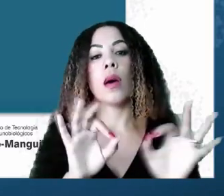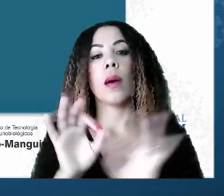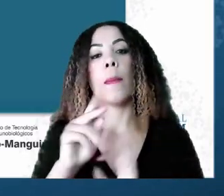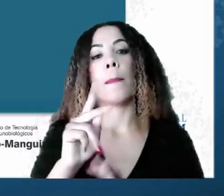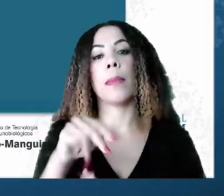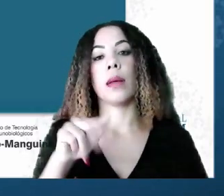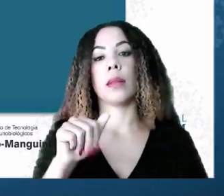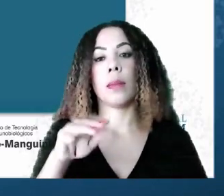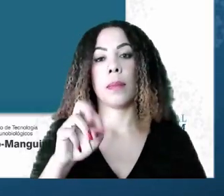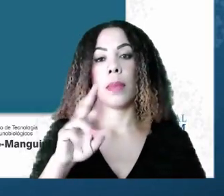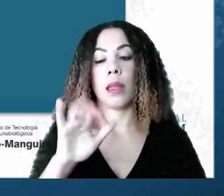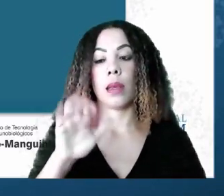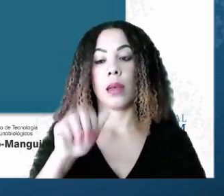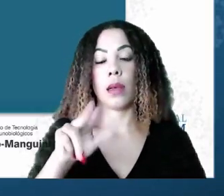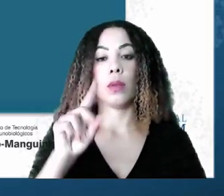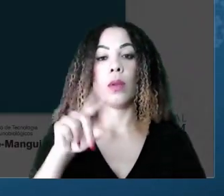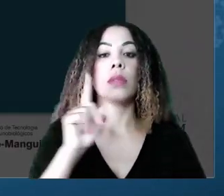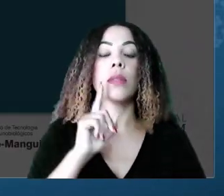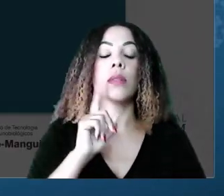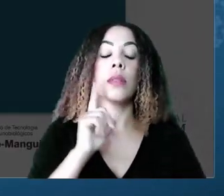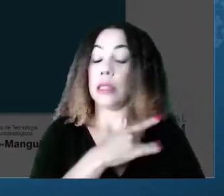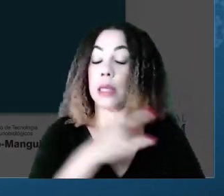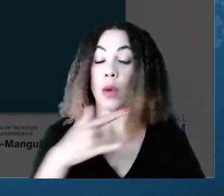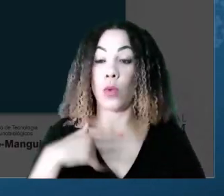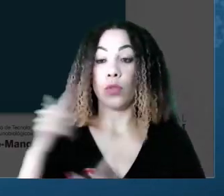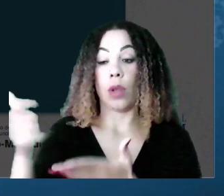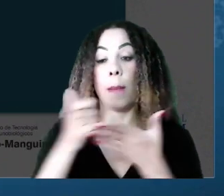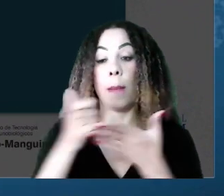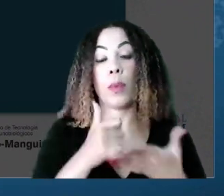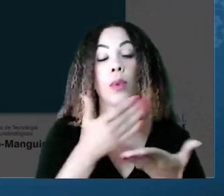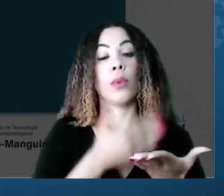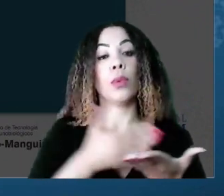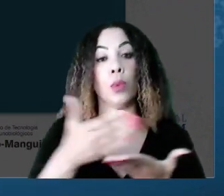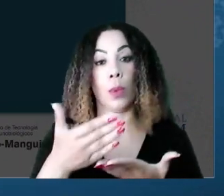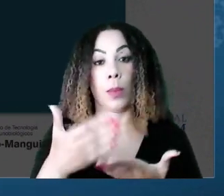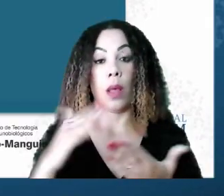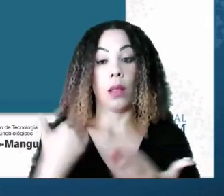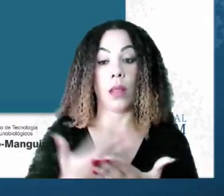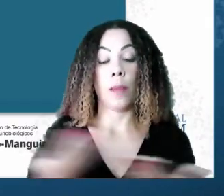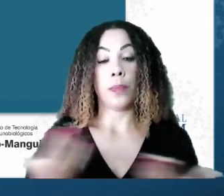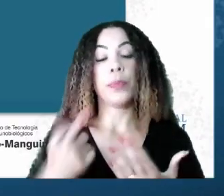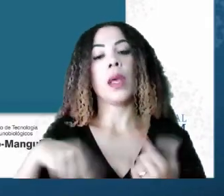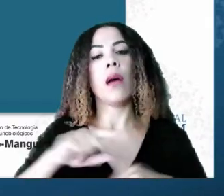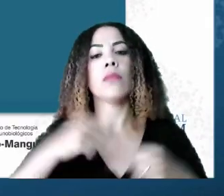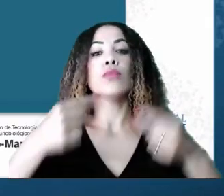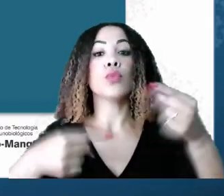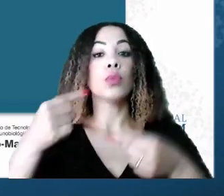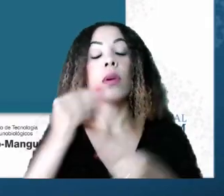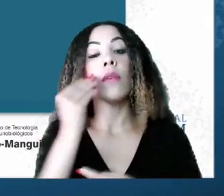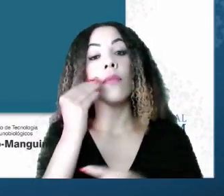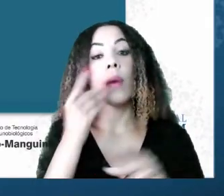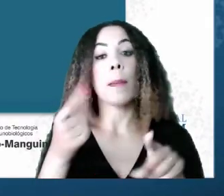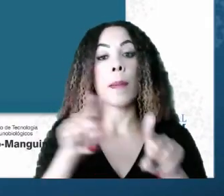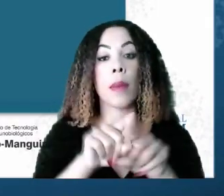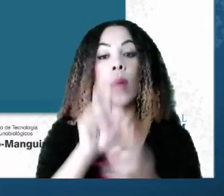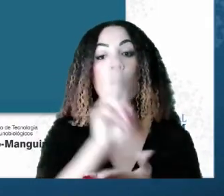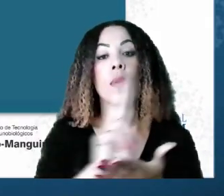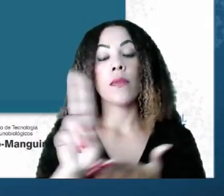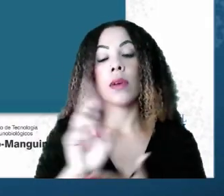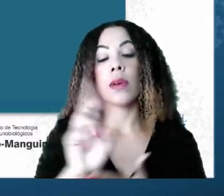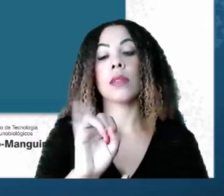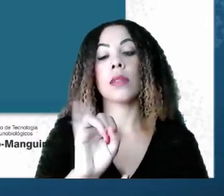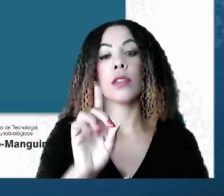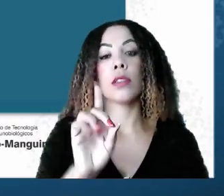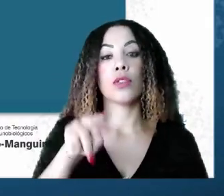que foi nosso apoiador desde o começo. Nós estamos discutindo também uma parceria com a Universidade de Sydney, com o Centro de